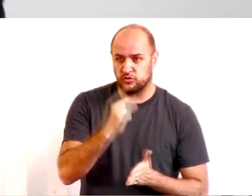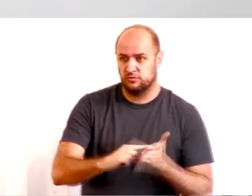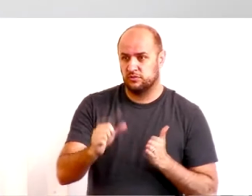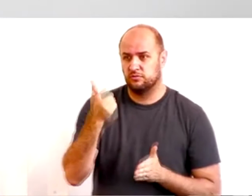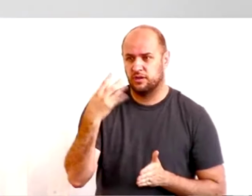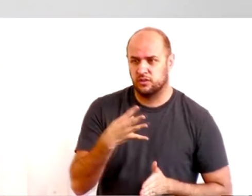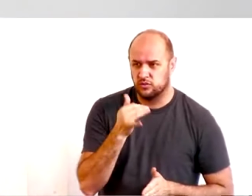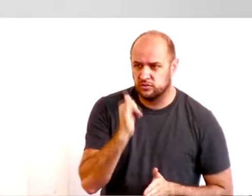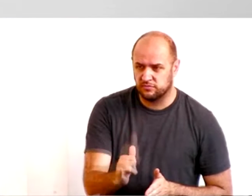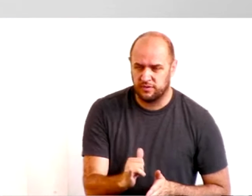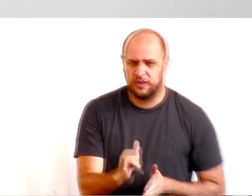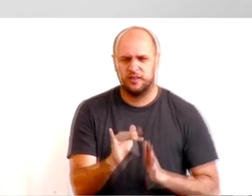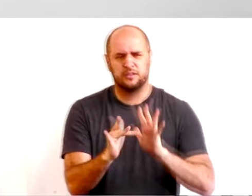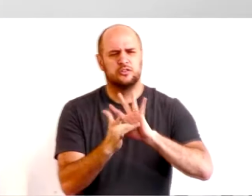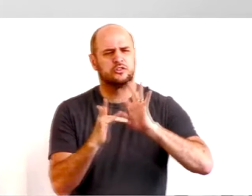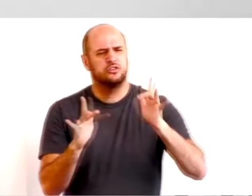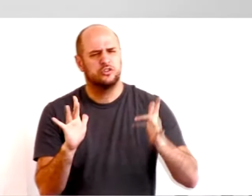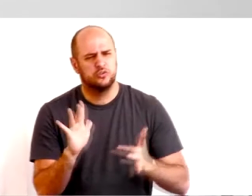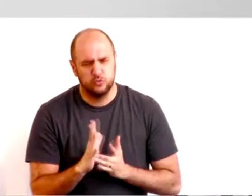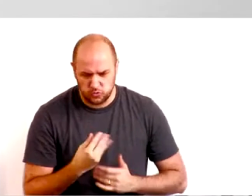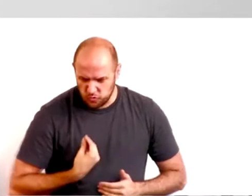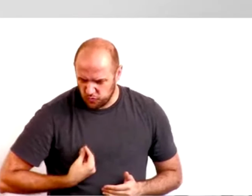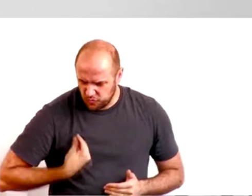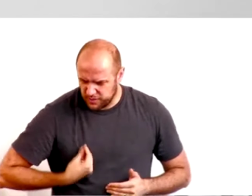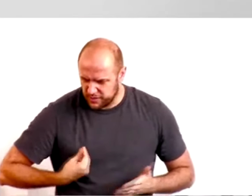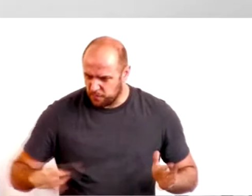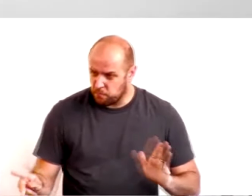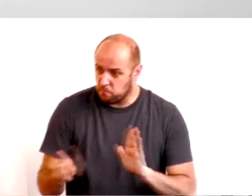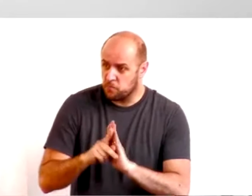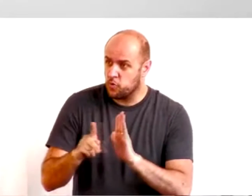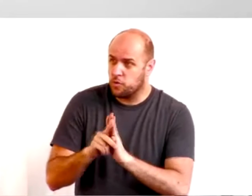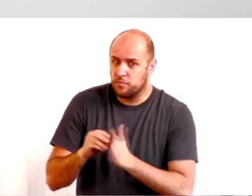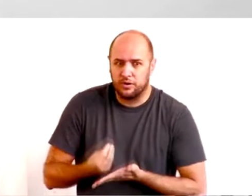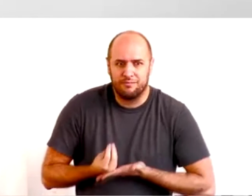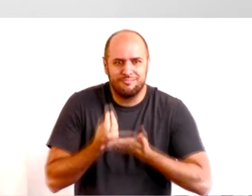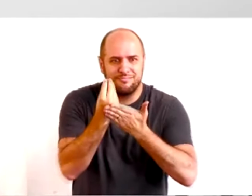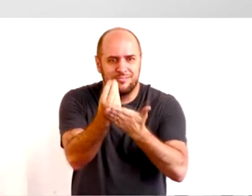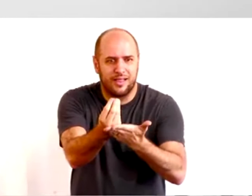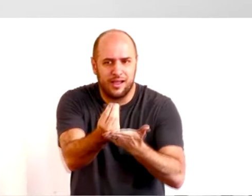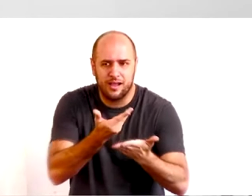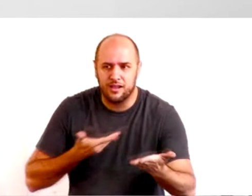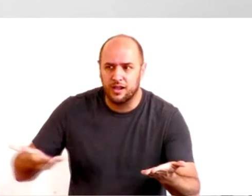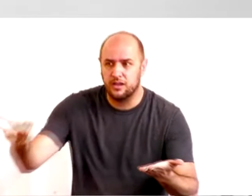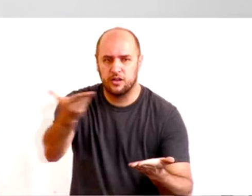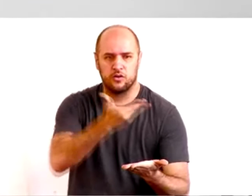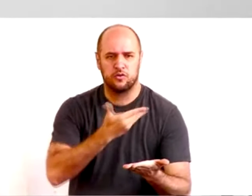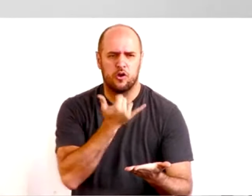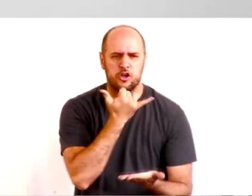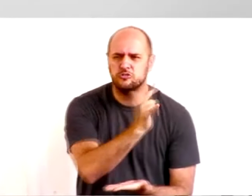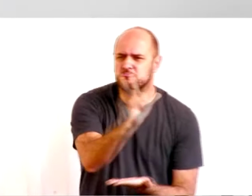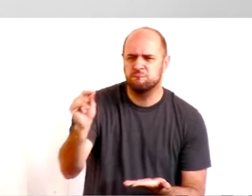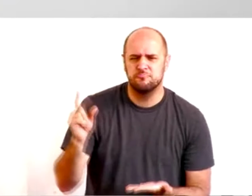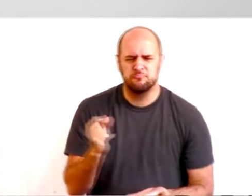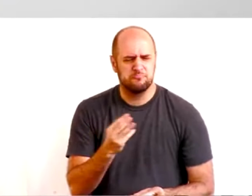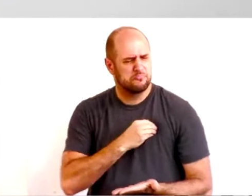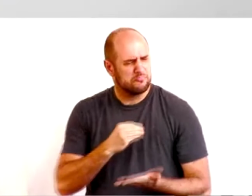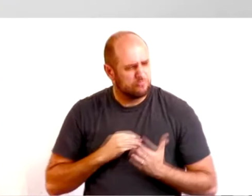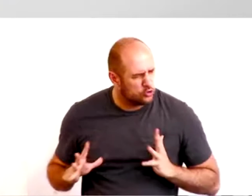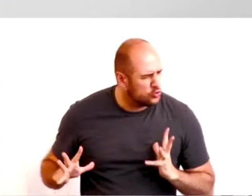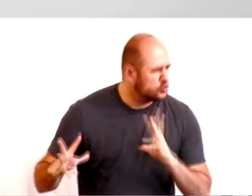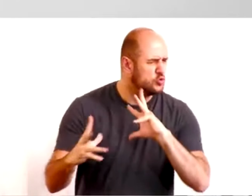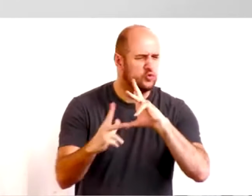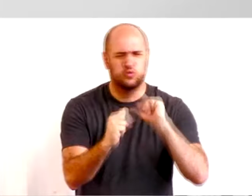que Cristo deu a si mesmo por nós, a fim de nos remir de toda a iniquidade